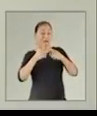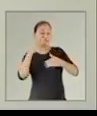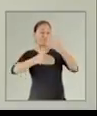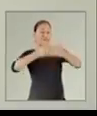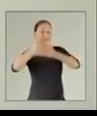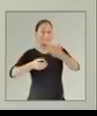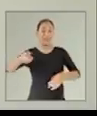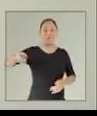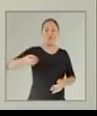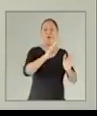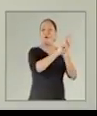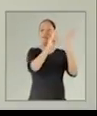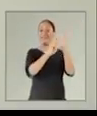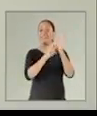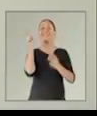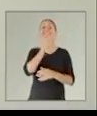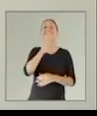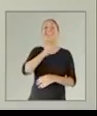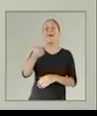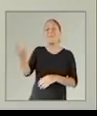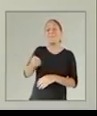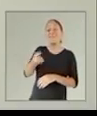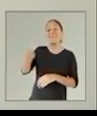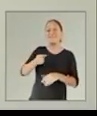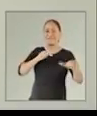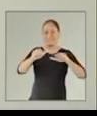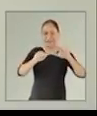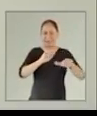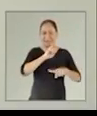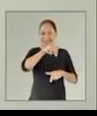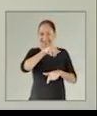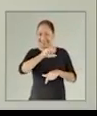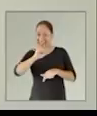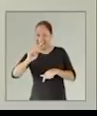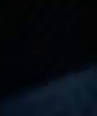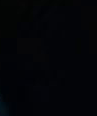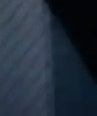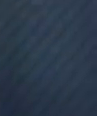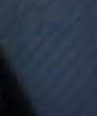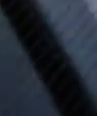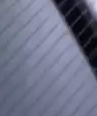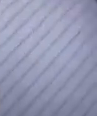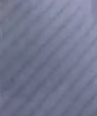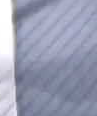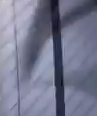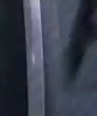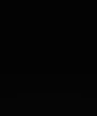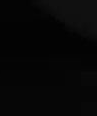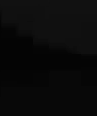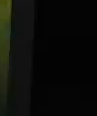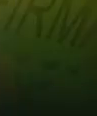avançar. Novas regras de acesso aos benefícios trabalhistas e previdenciários.